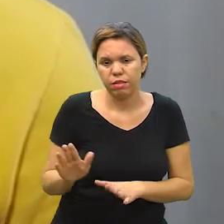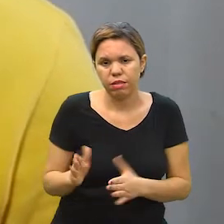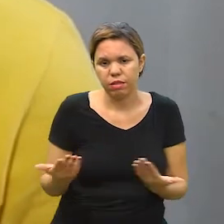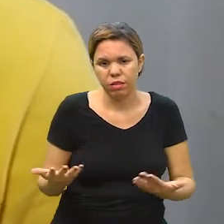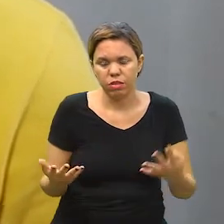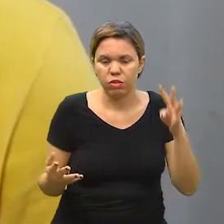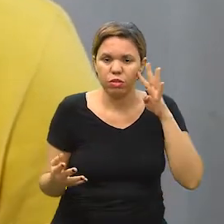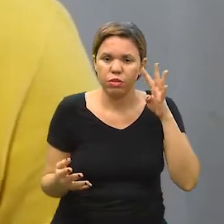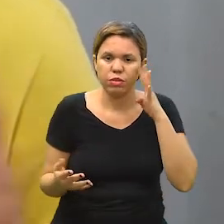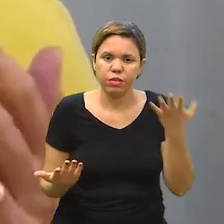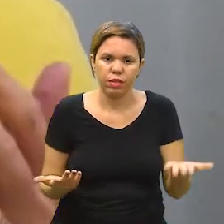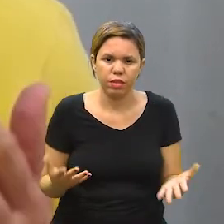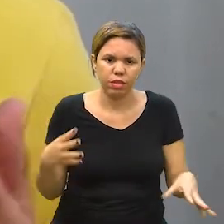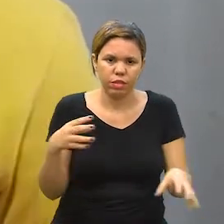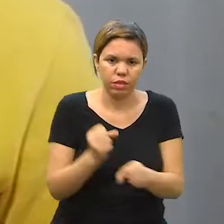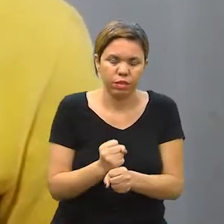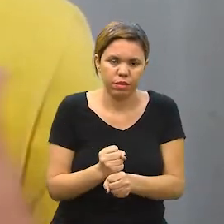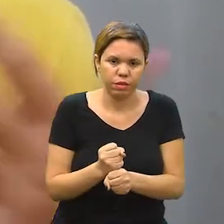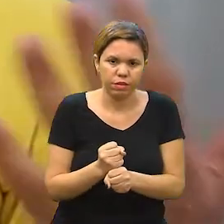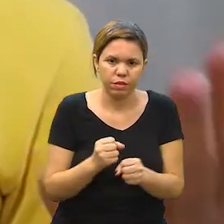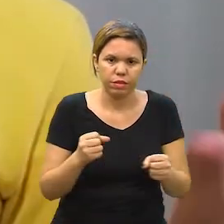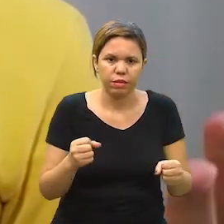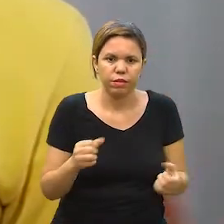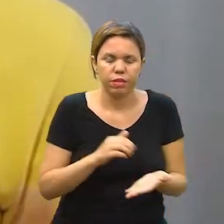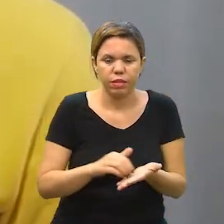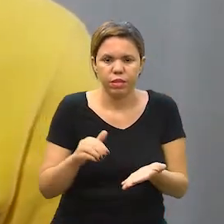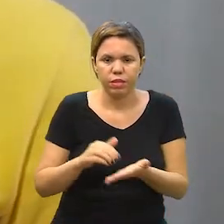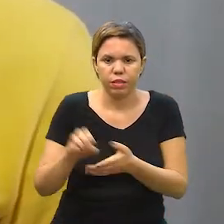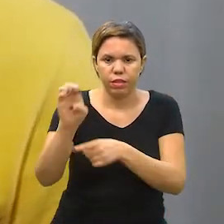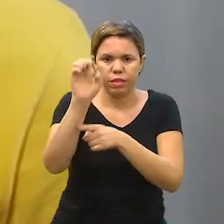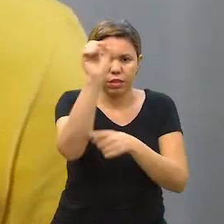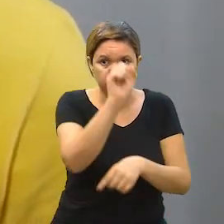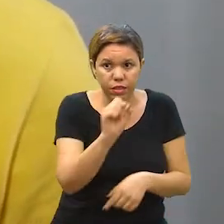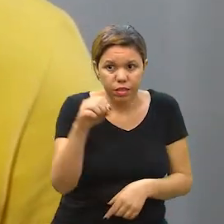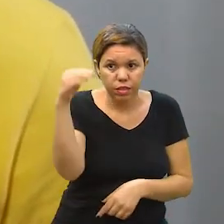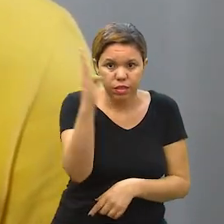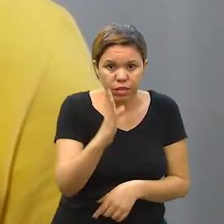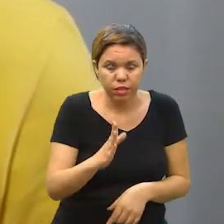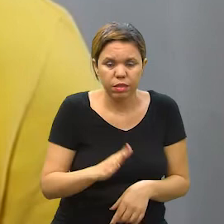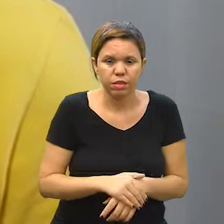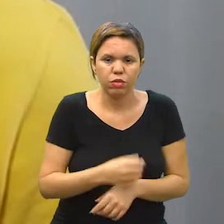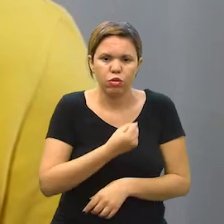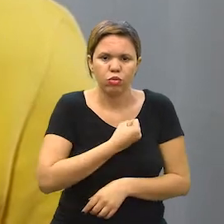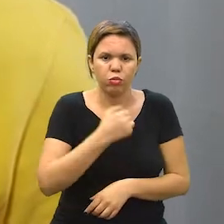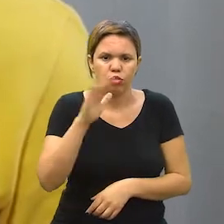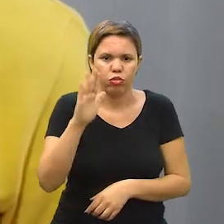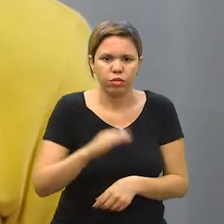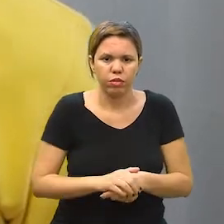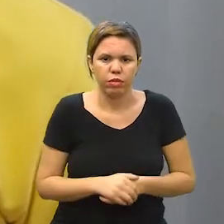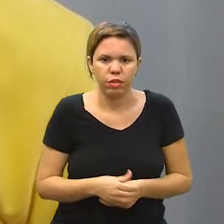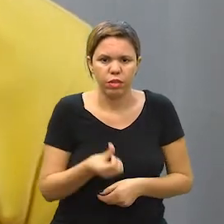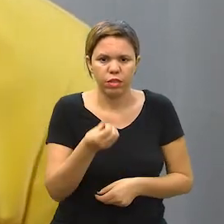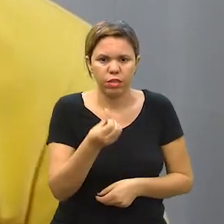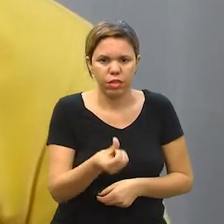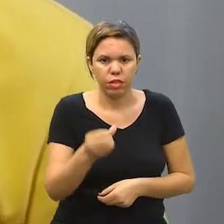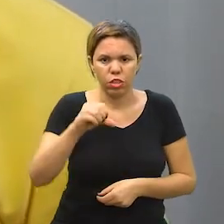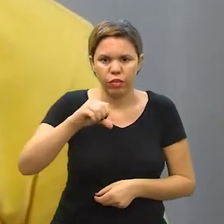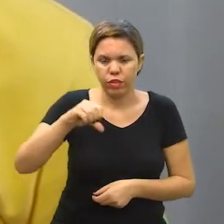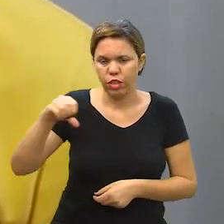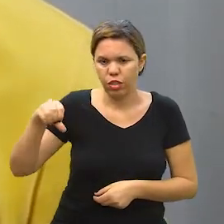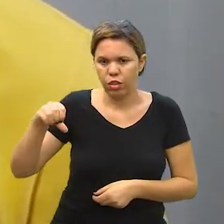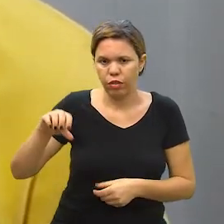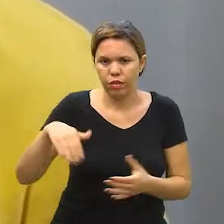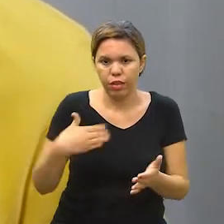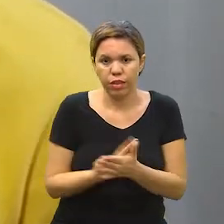nesta quarta-feira, somando os dados das secretarias estaduais de todo o país, o número de mortes já alcançava 699